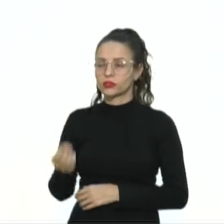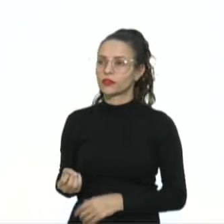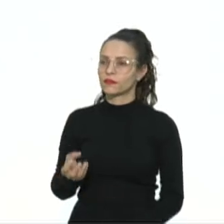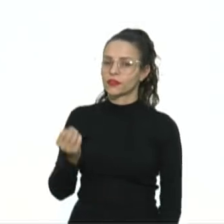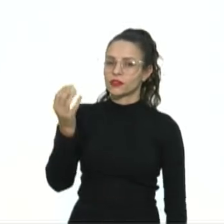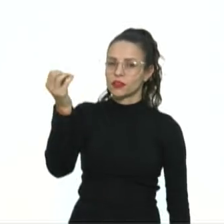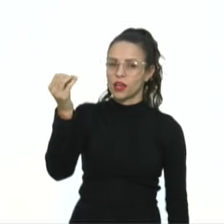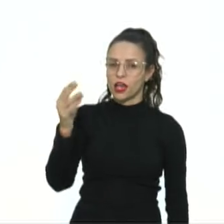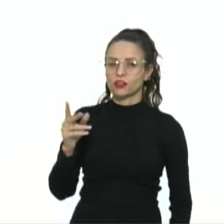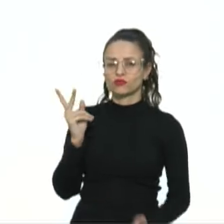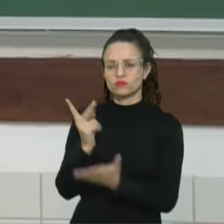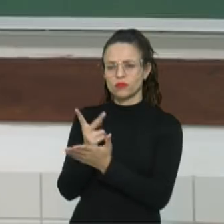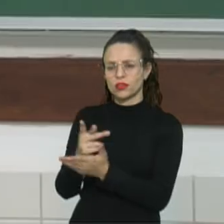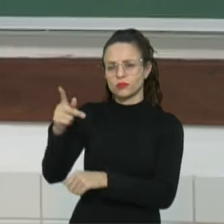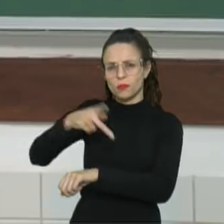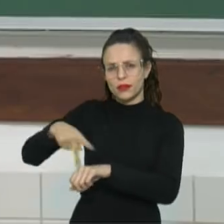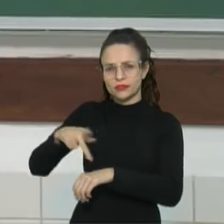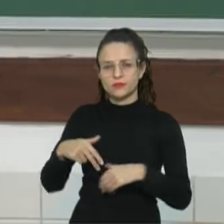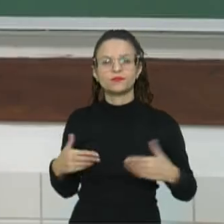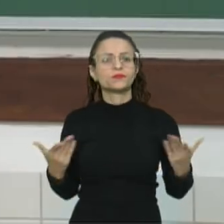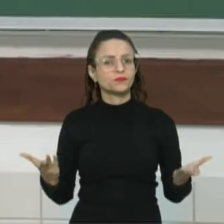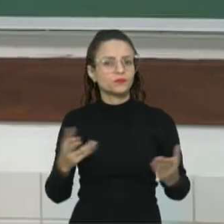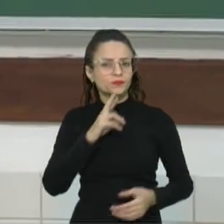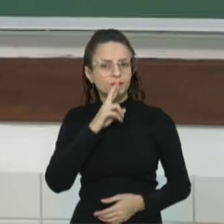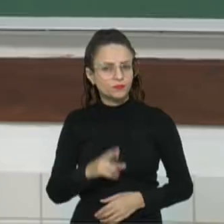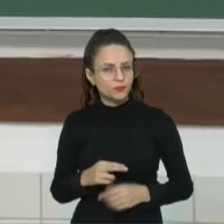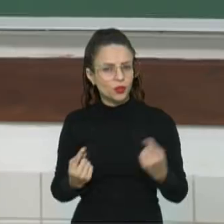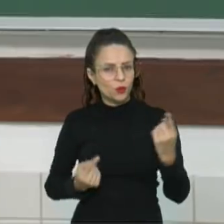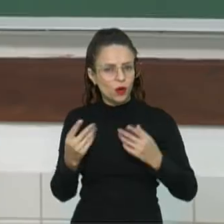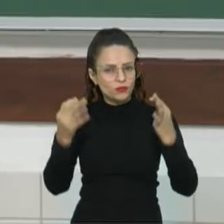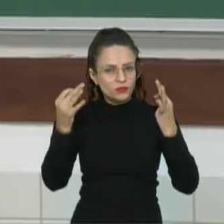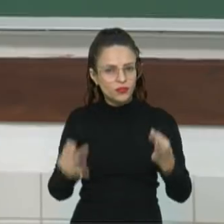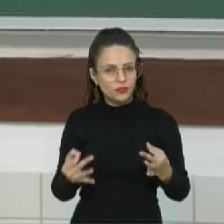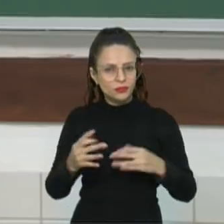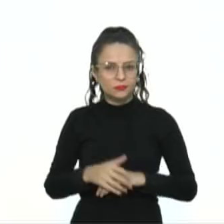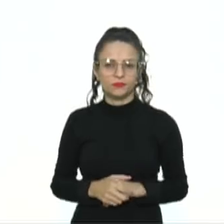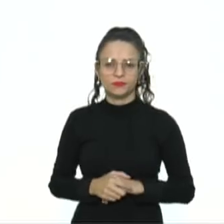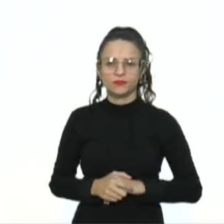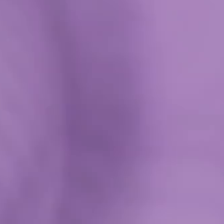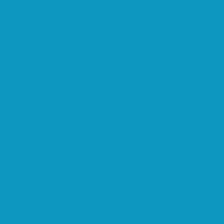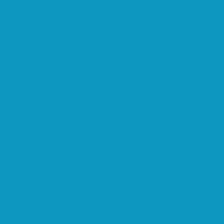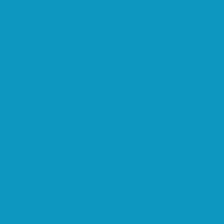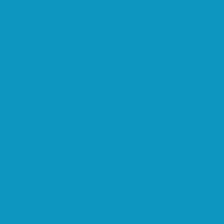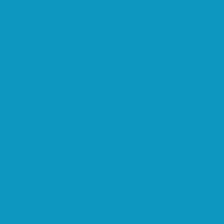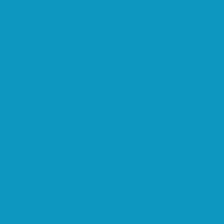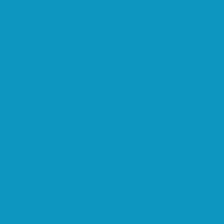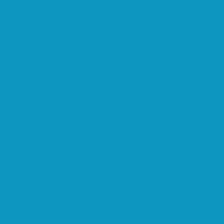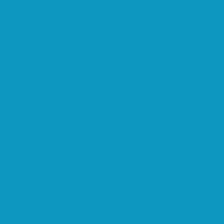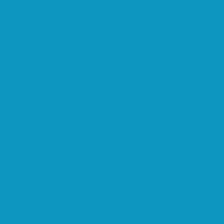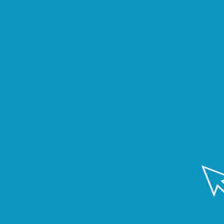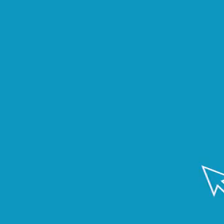pelo mesmo país. E aí, qual é a alternativa correta?